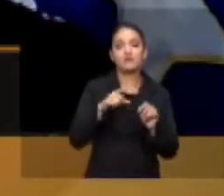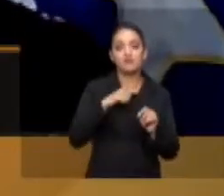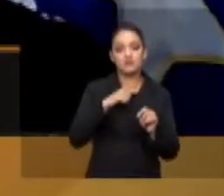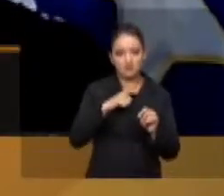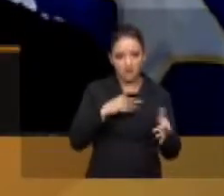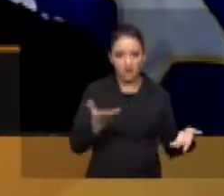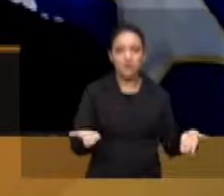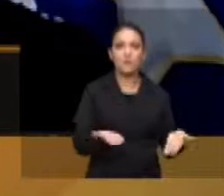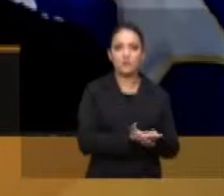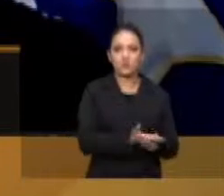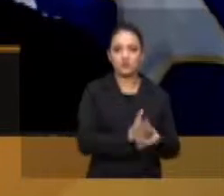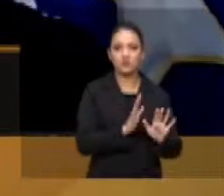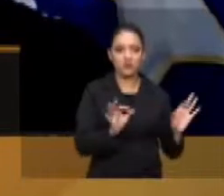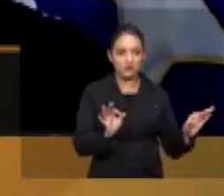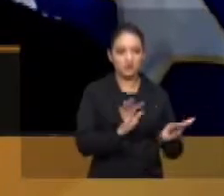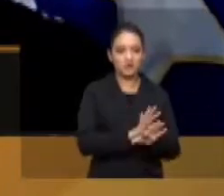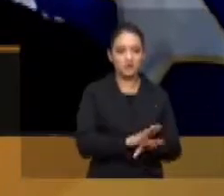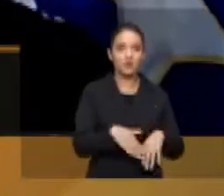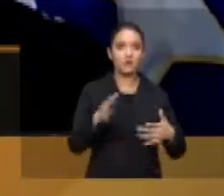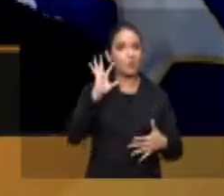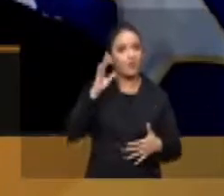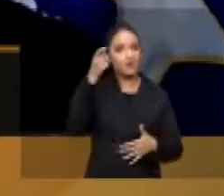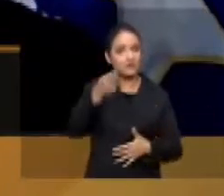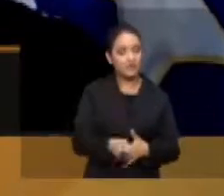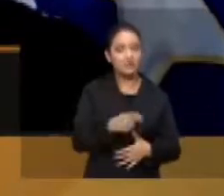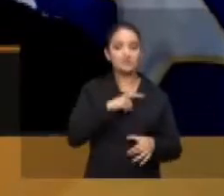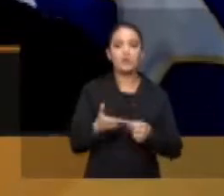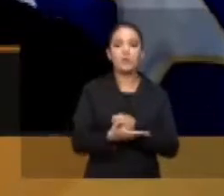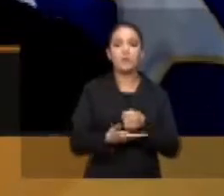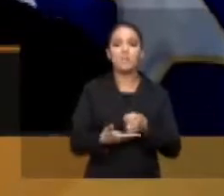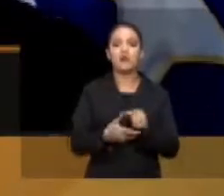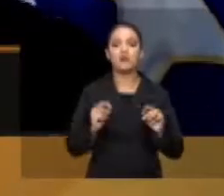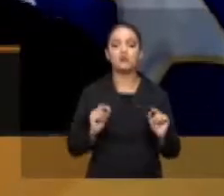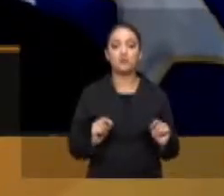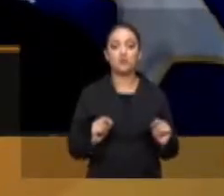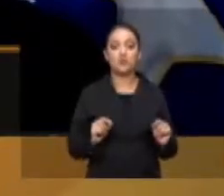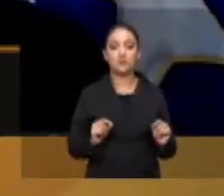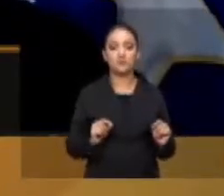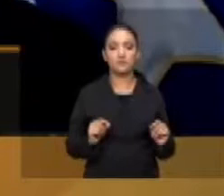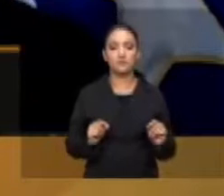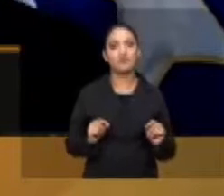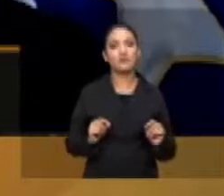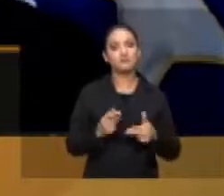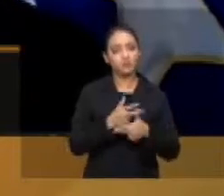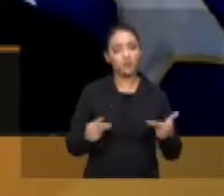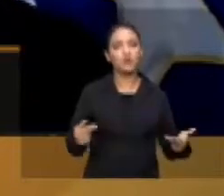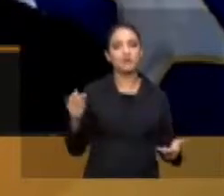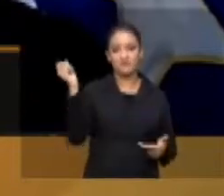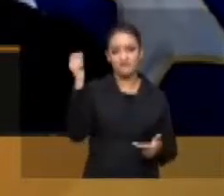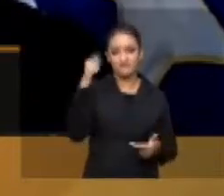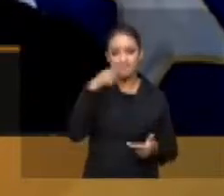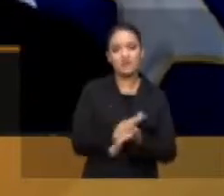de desapropriação já encerrada, e cuja sentença está embasada em premissa fática data vênia falsa em relação ao